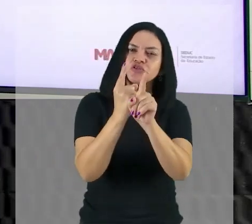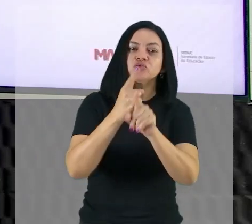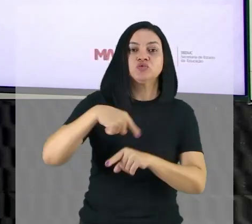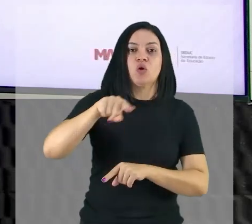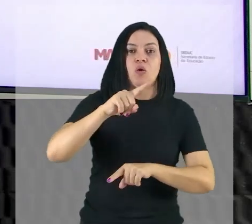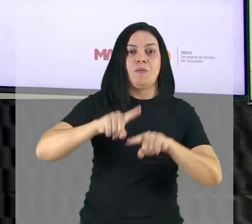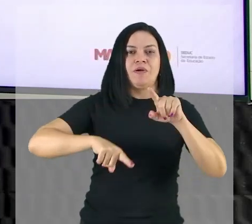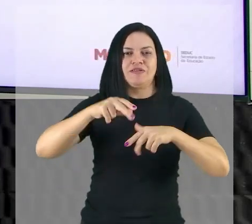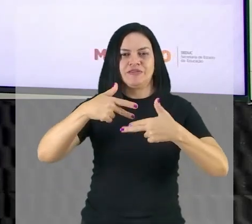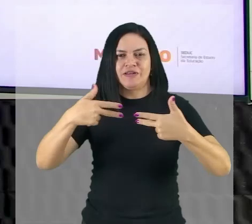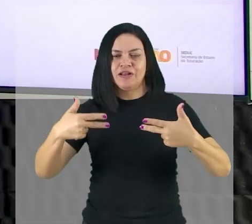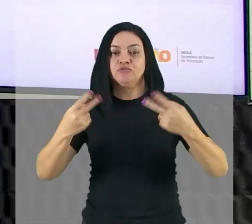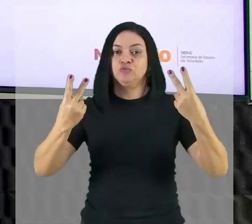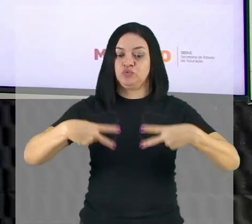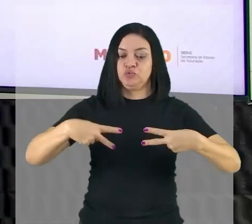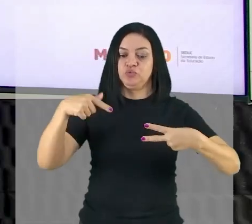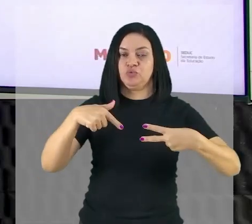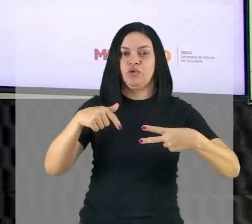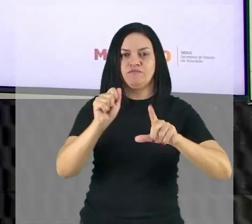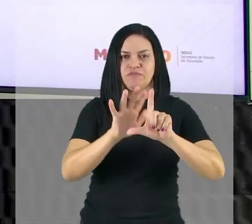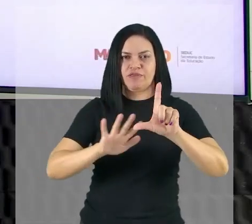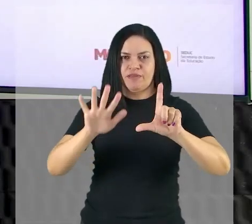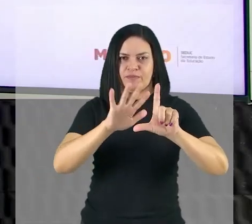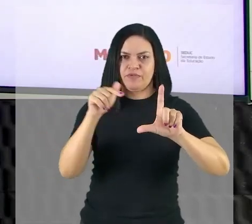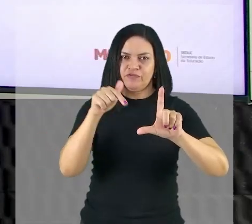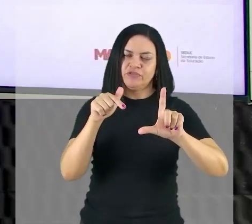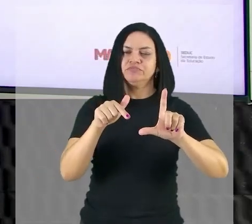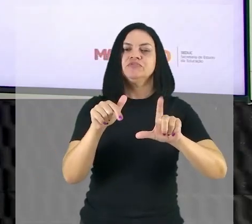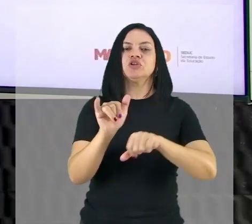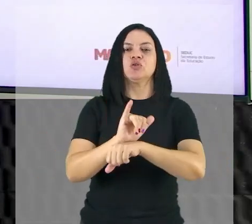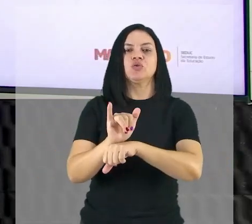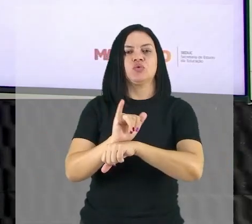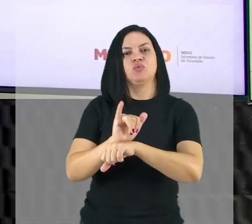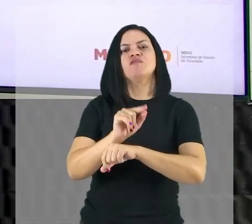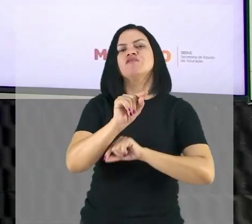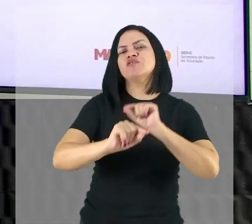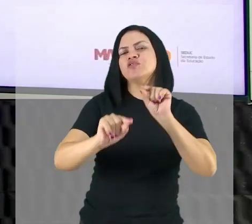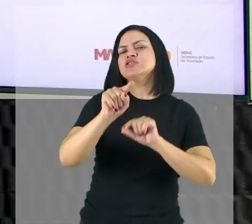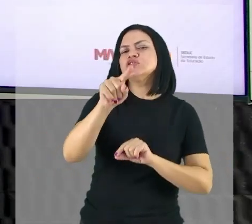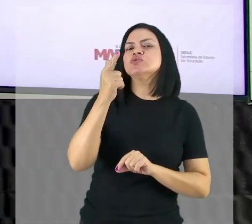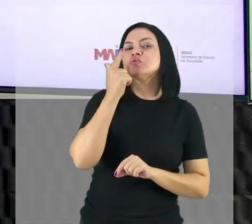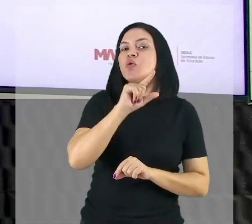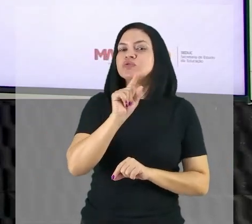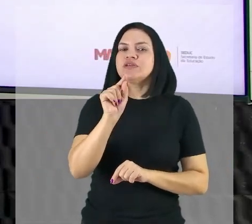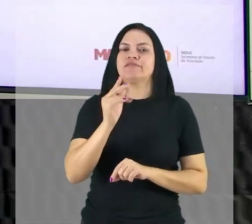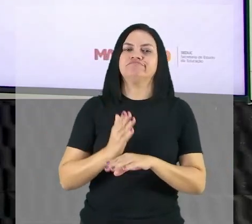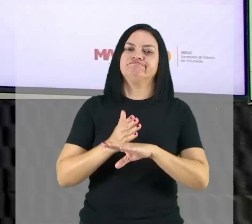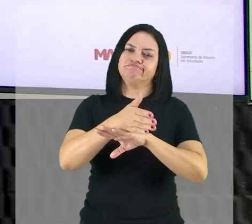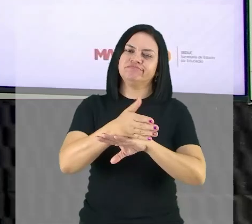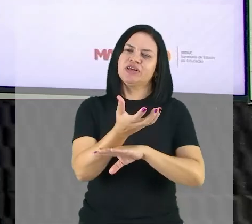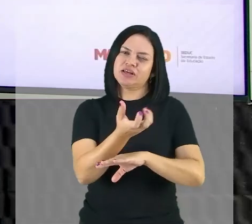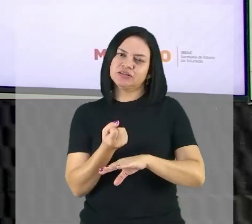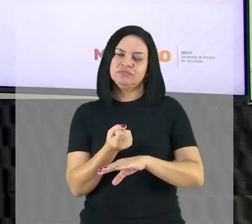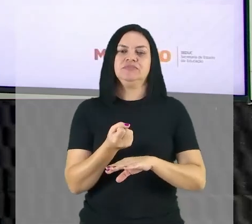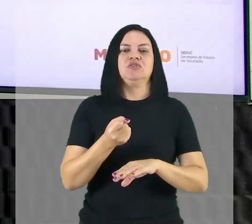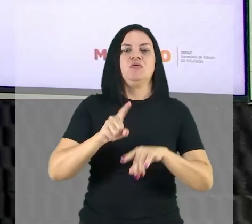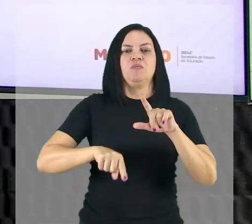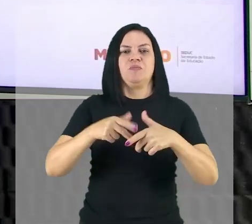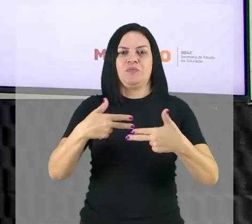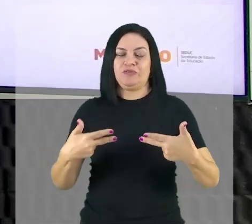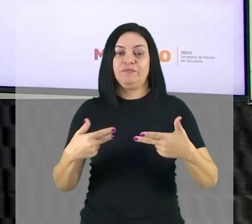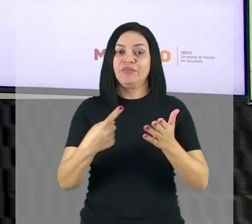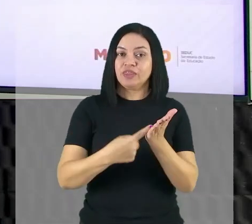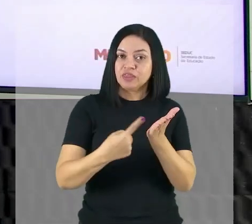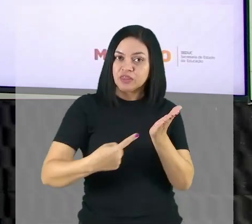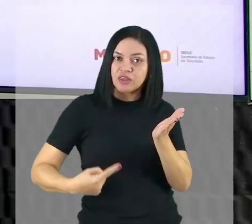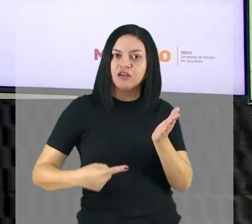nosso material. No link da plataforma, aqui no canal do YouTube, vocês conseguem acessar a apostila. No caso da prova de língua estrangeira, vocês